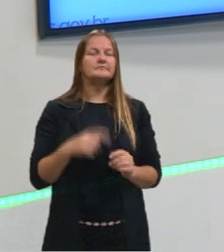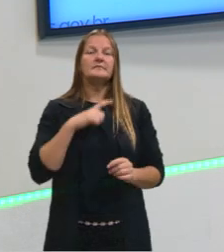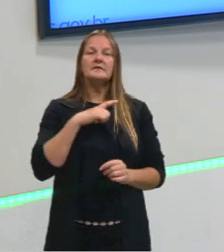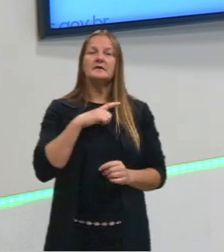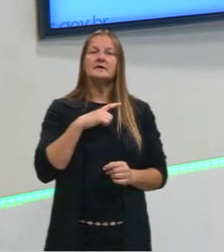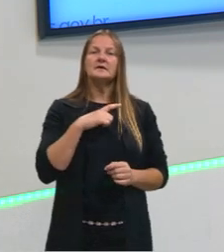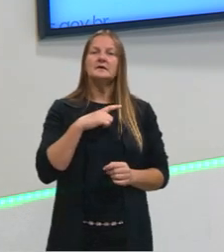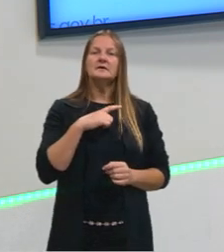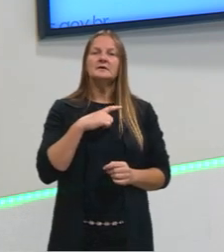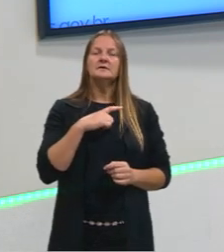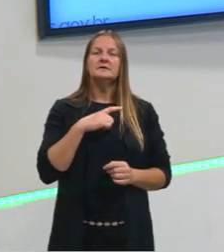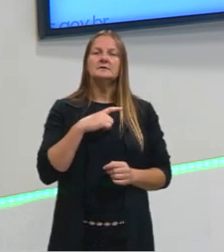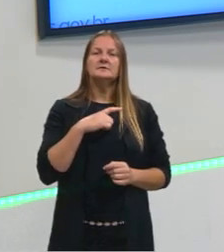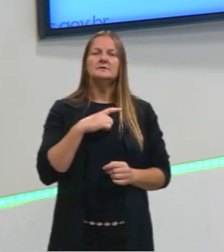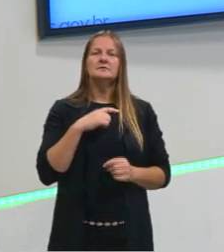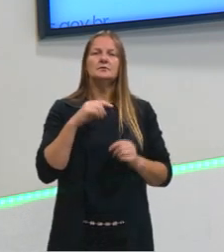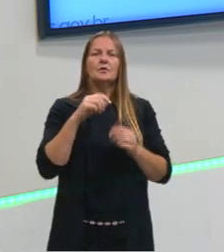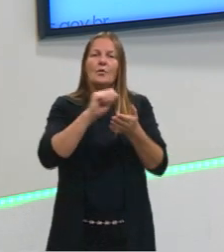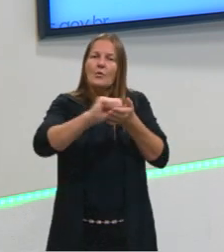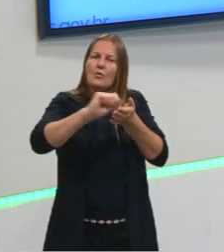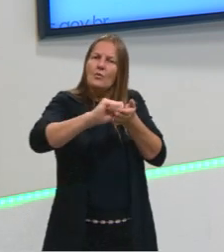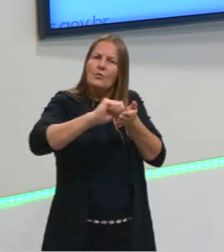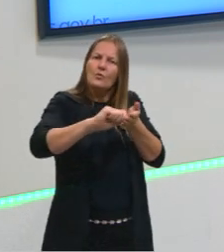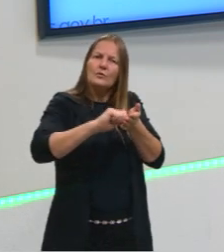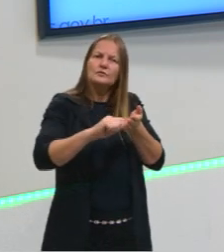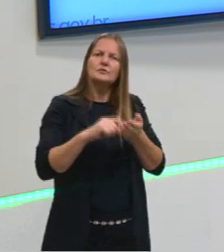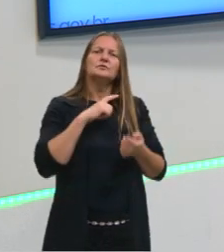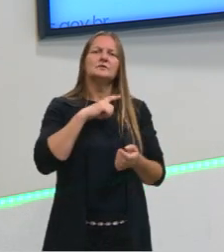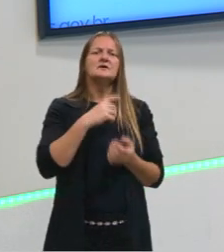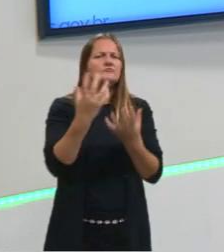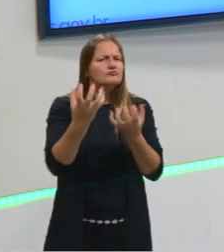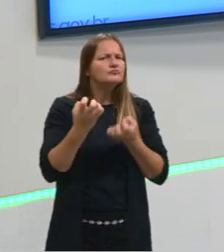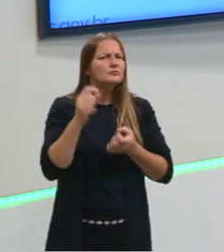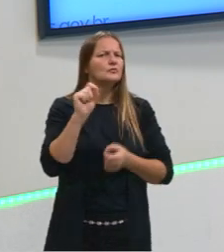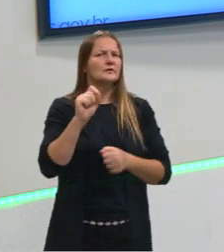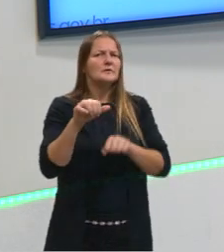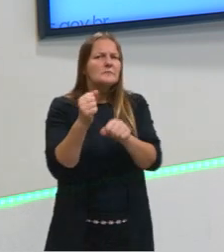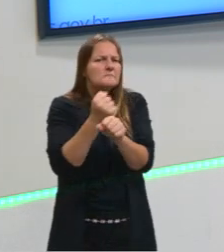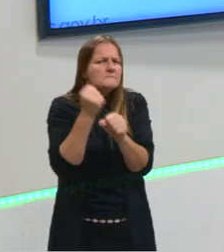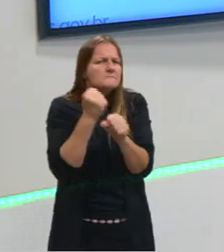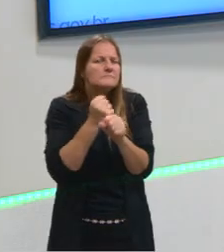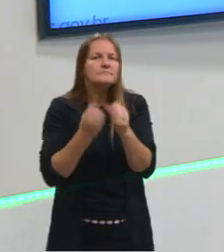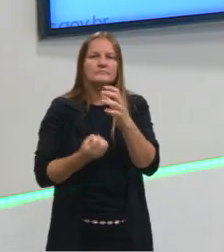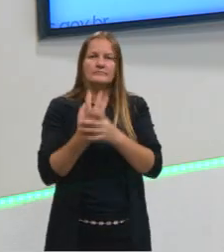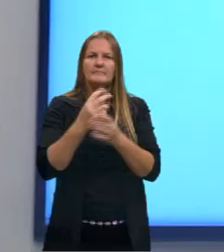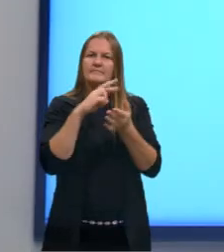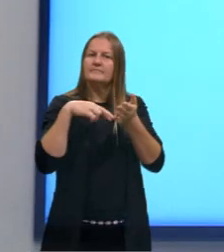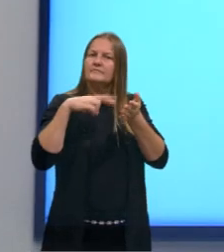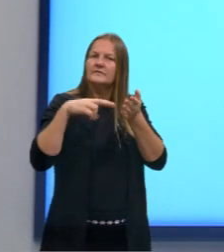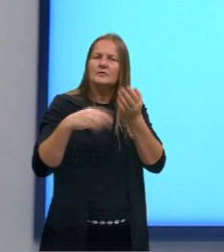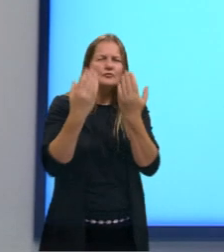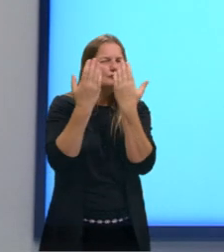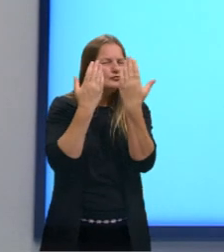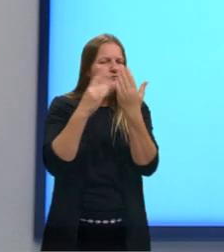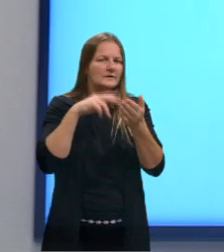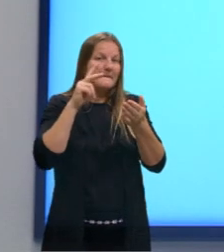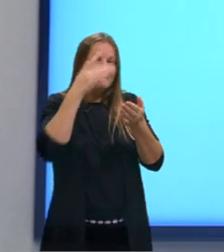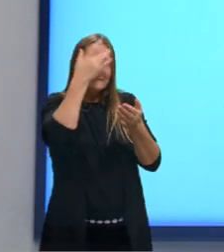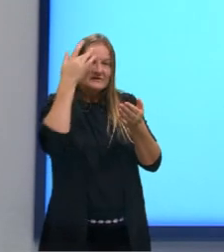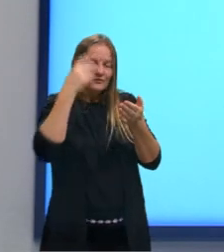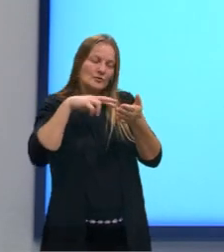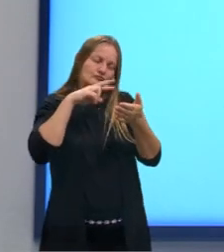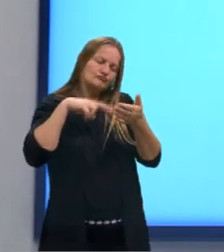nesses casos em que o autor do texto tá querendo produzir no leitor essa dúvida com relação